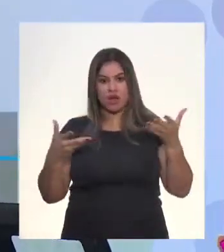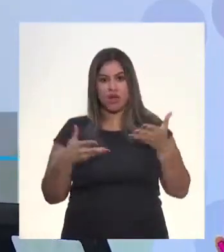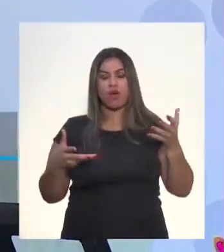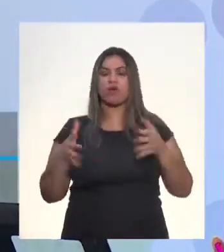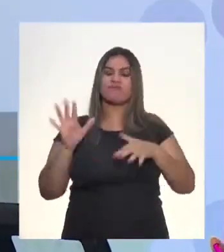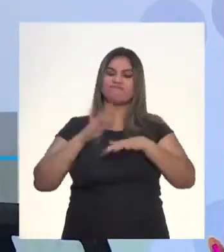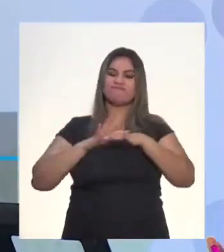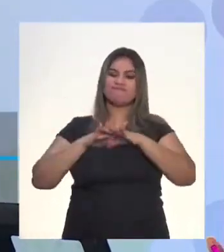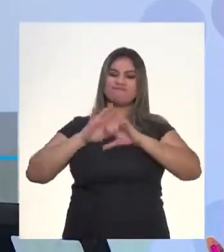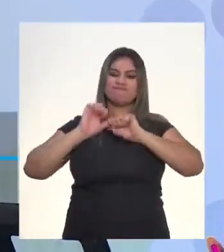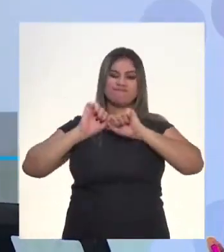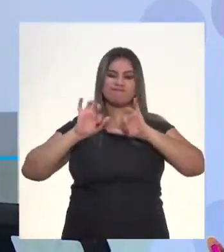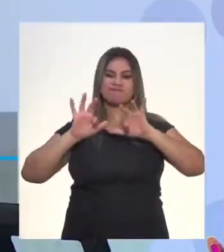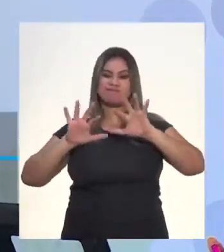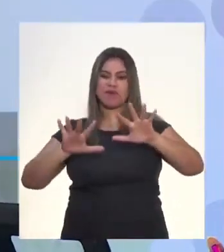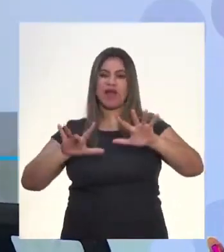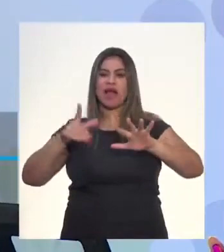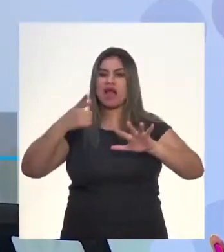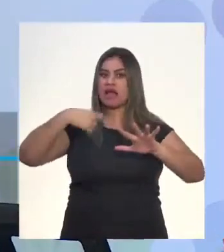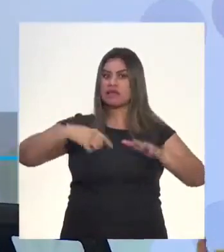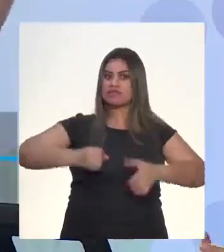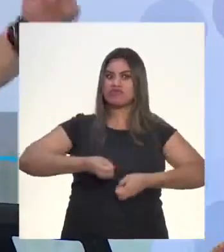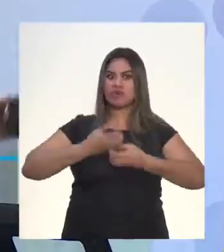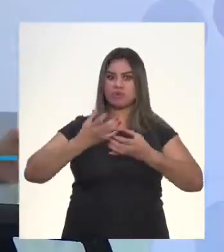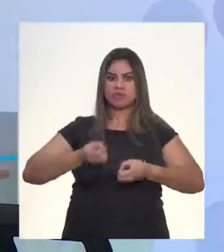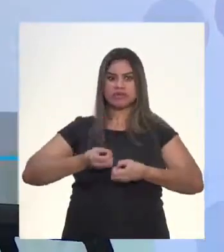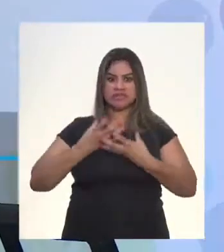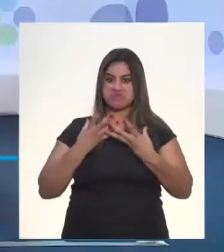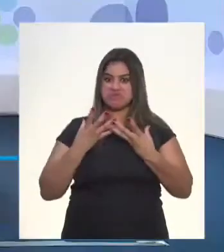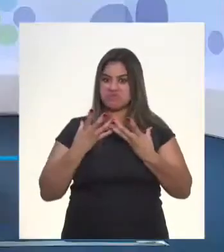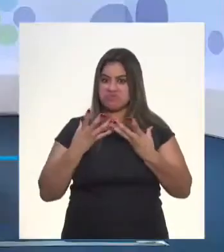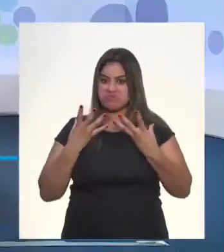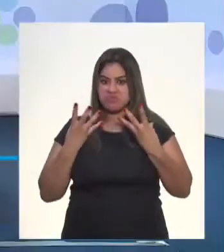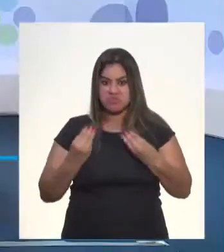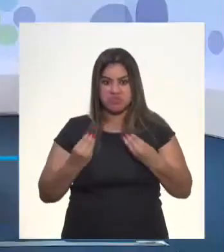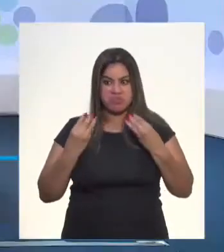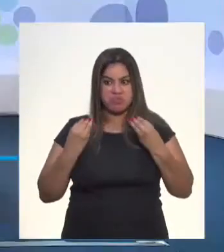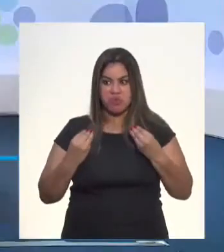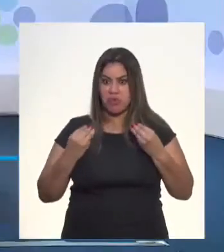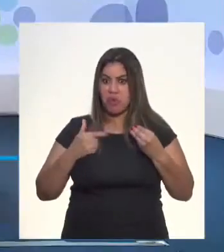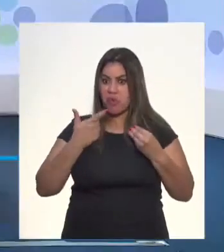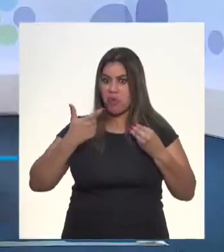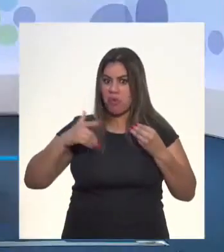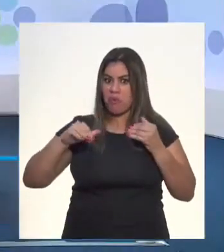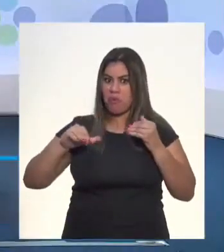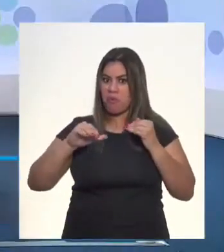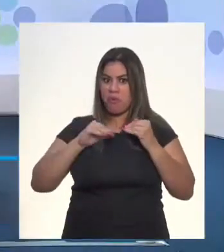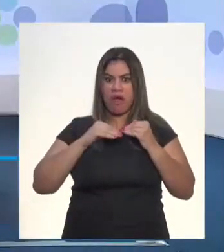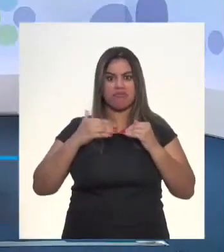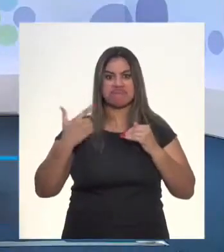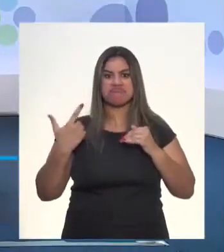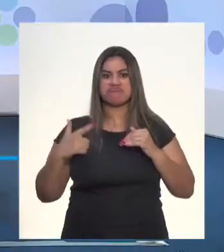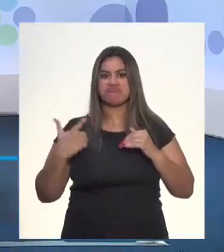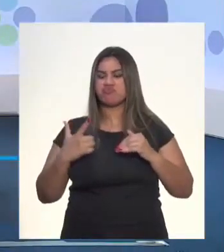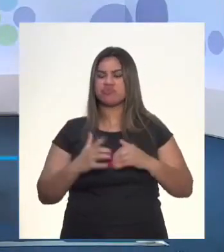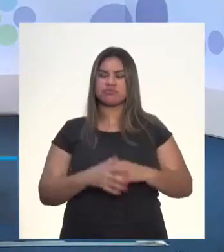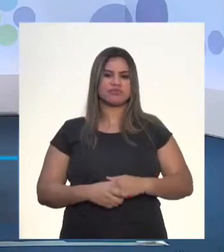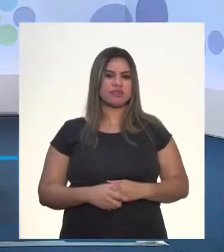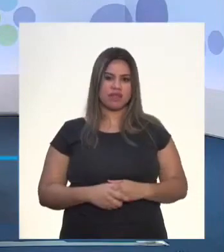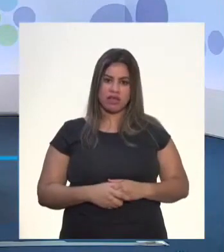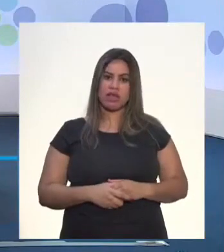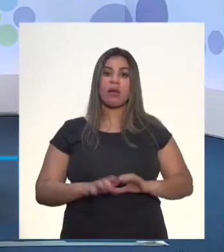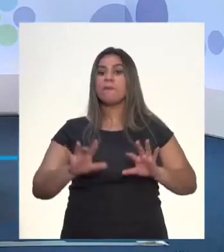pandemia, a gente nunca viu tanto dado na nossa vida. Né? Então, por exemplo, para que exista uma mudança